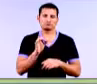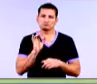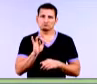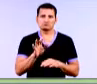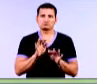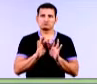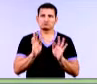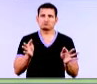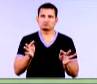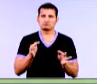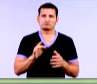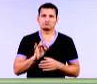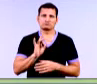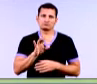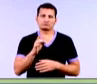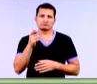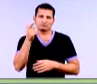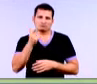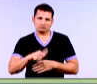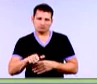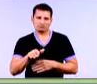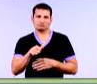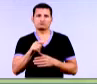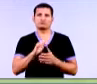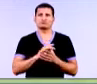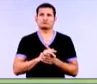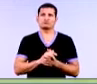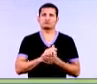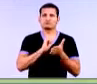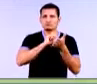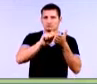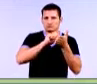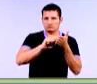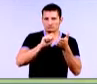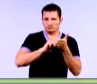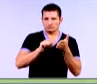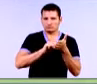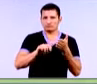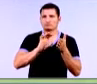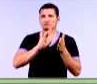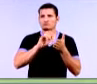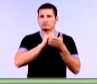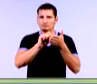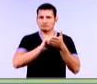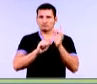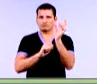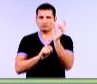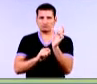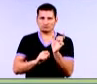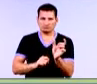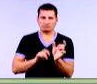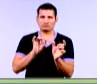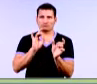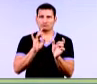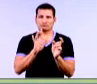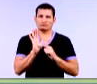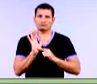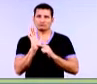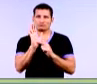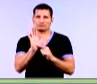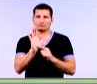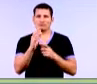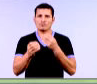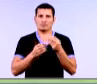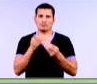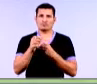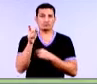simplesmente repetir o comando escrevam várias vezes para representar exatamente como